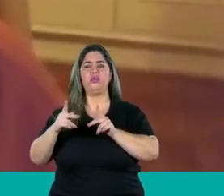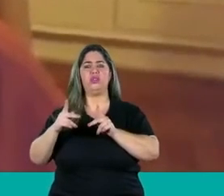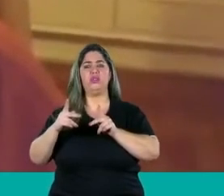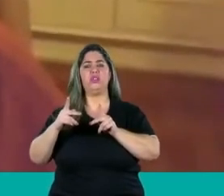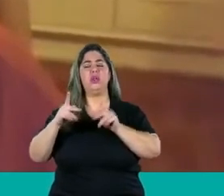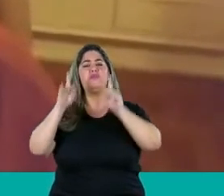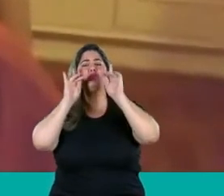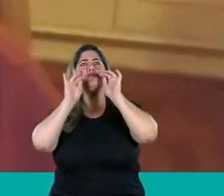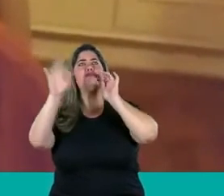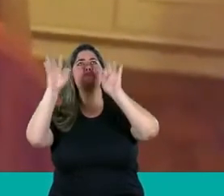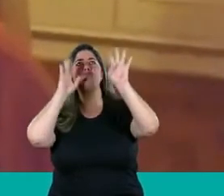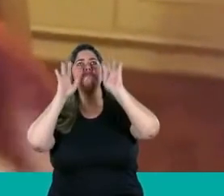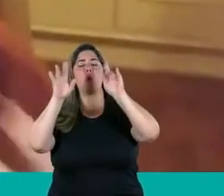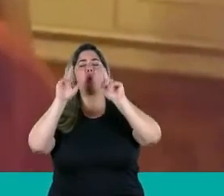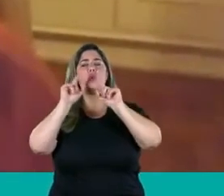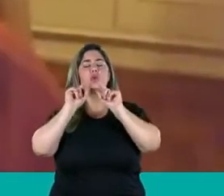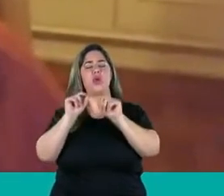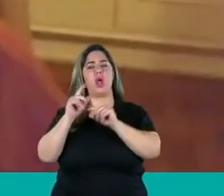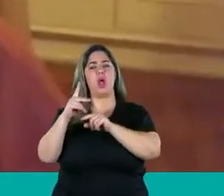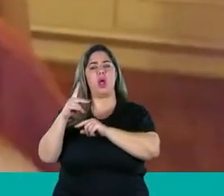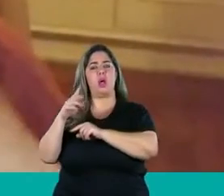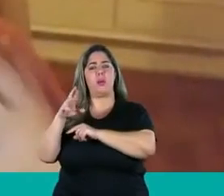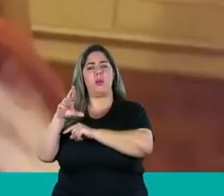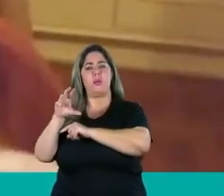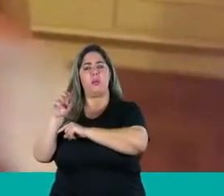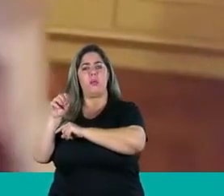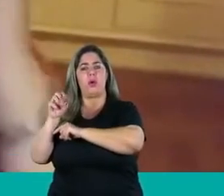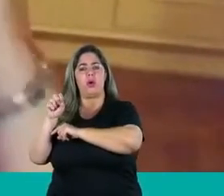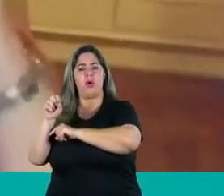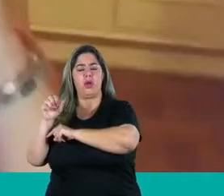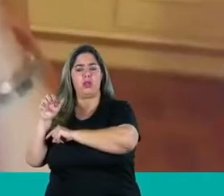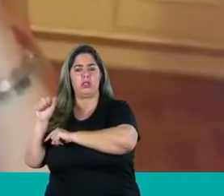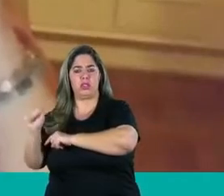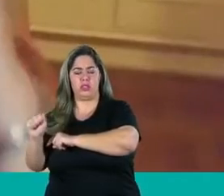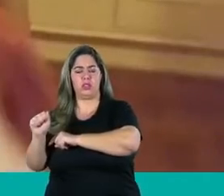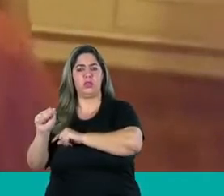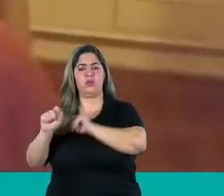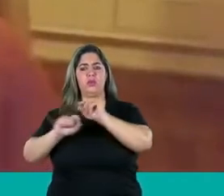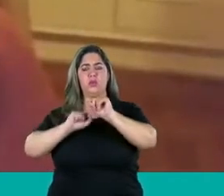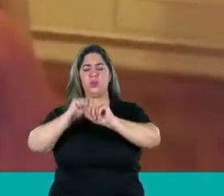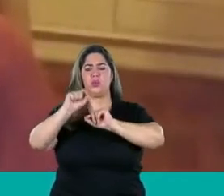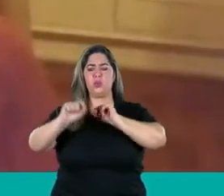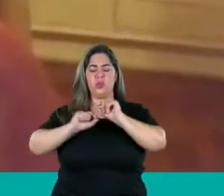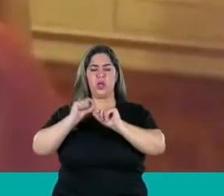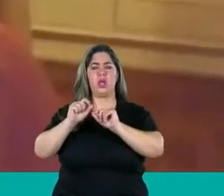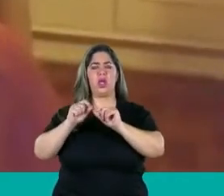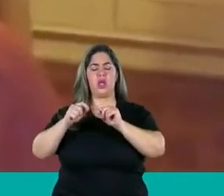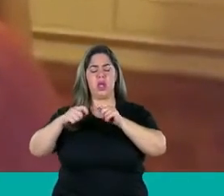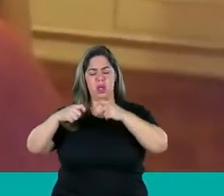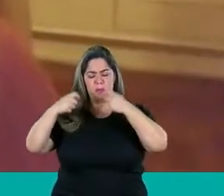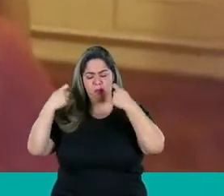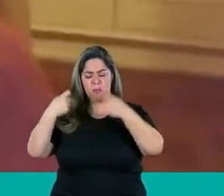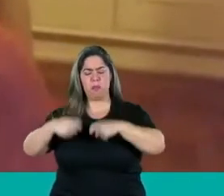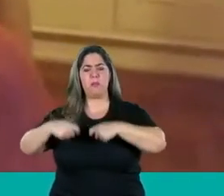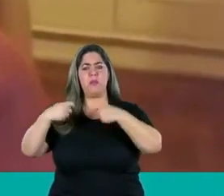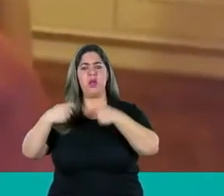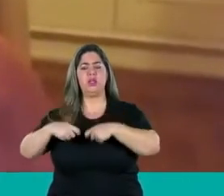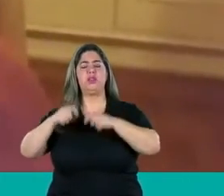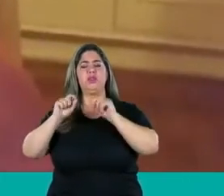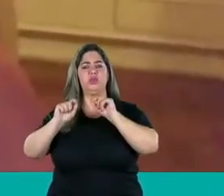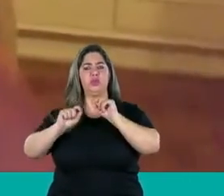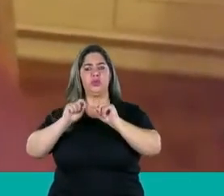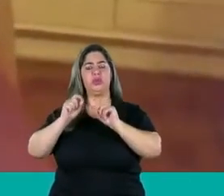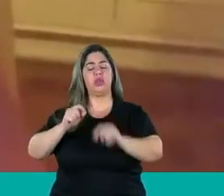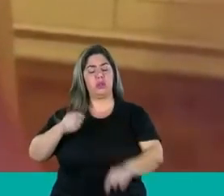podemos dizer que é a técnica, a disciplina, a agenda, aquilo que precisamos também